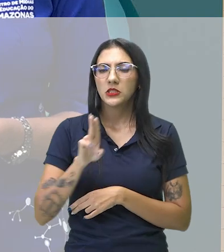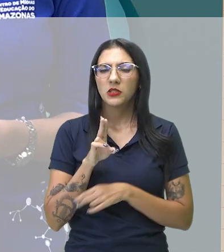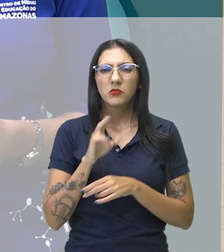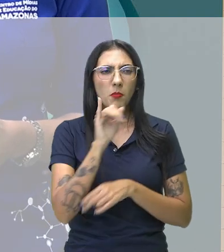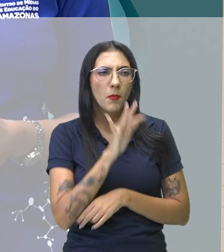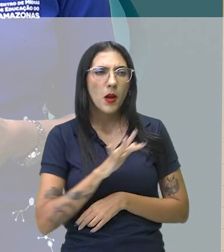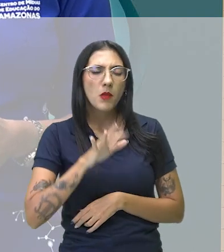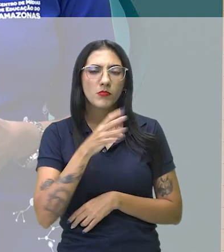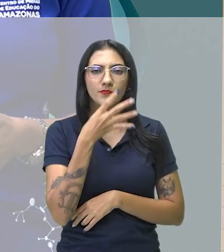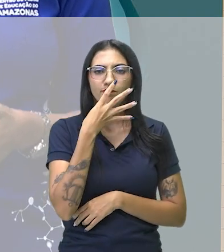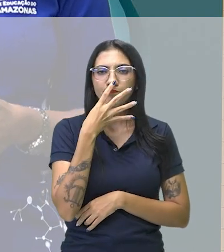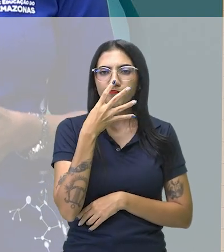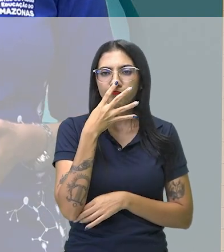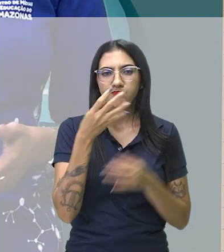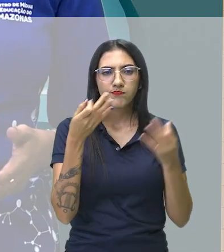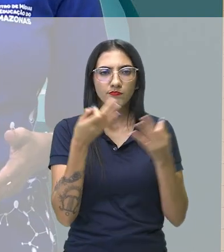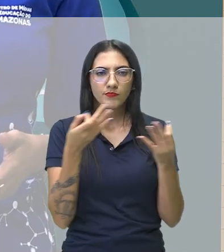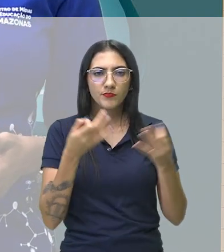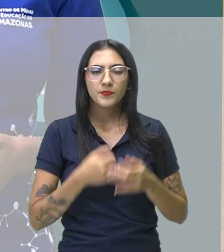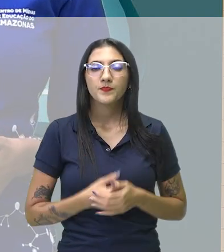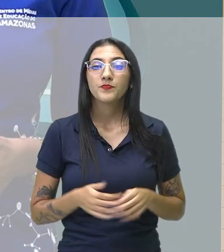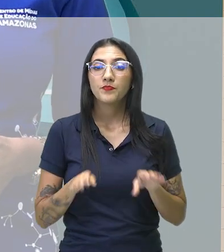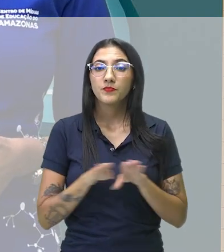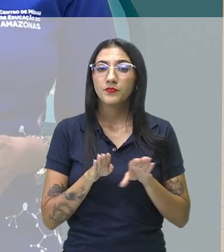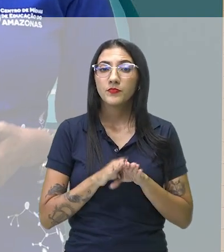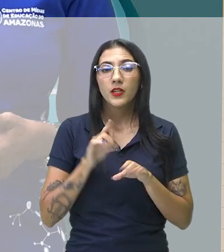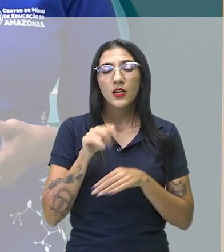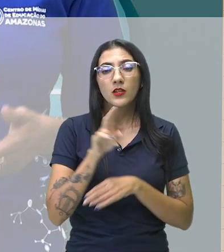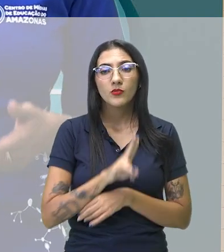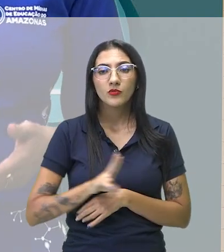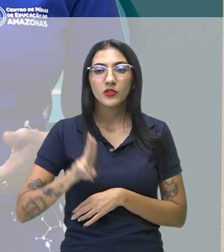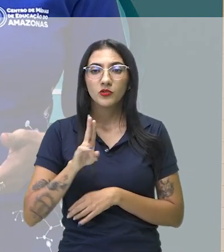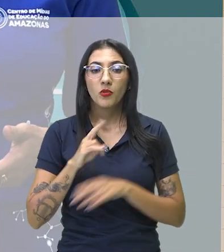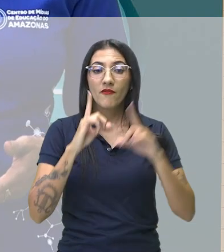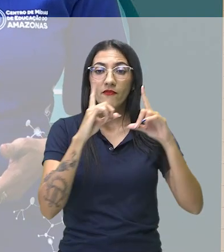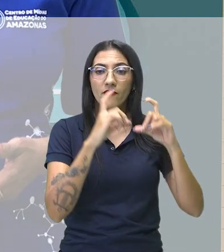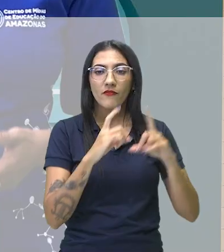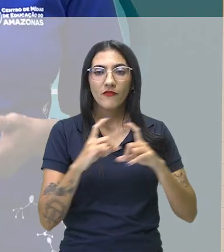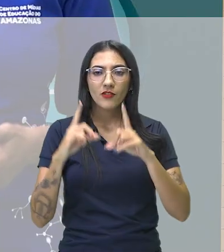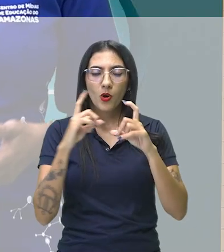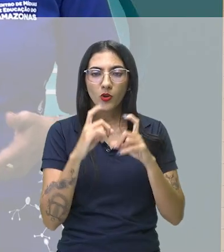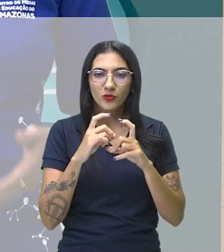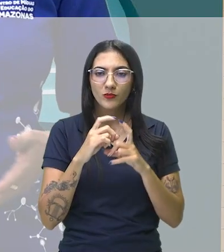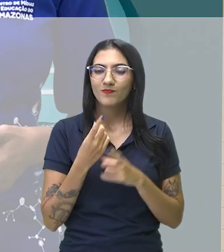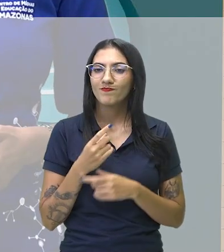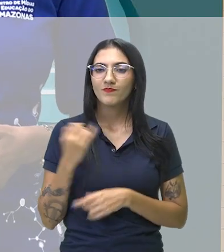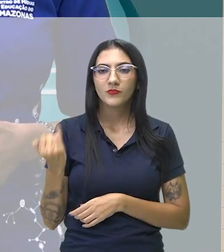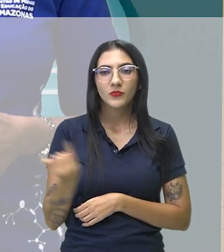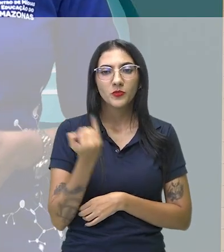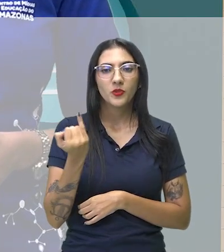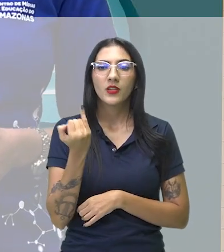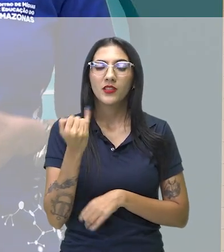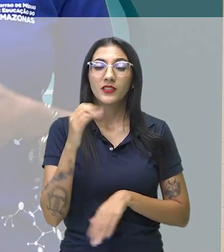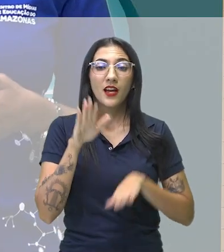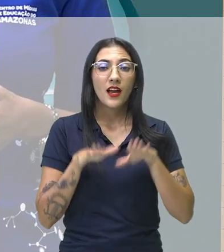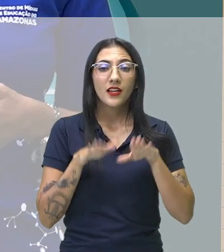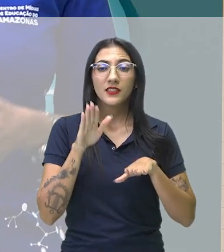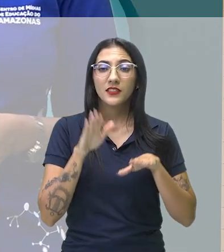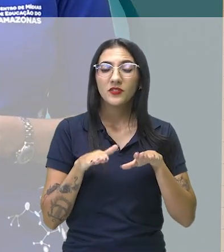impacto visual poderoso. Ele utilizou a fotografia como uma forma de arte que muitas vezes